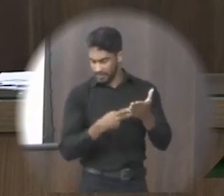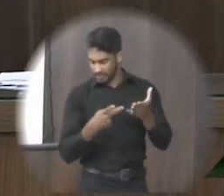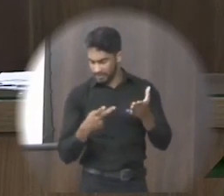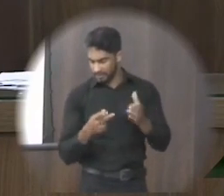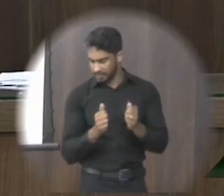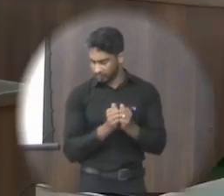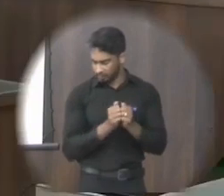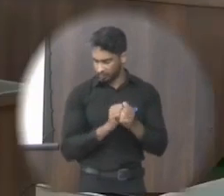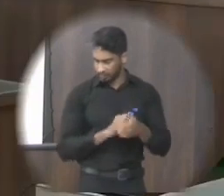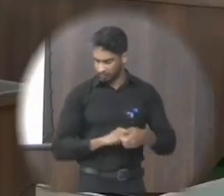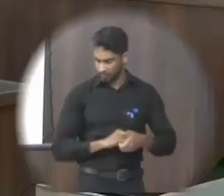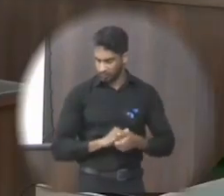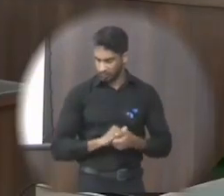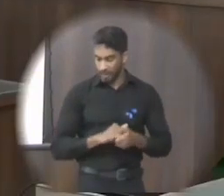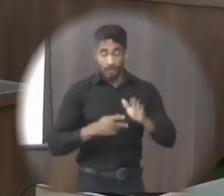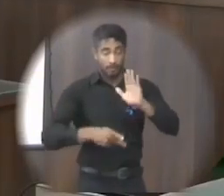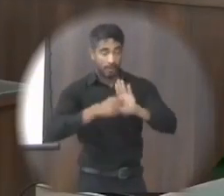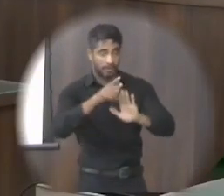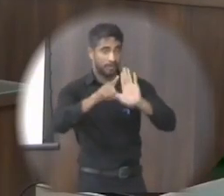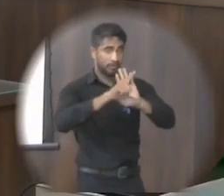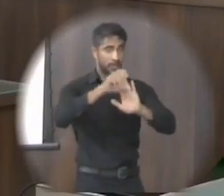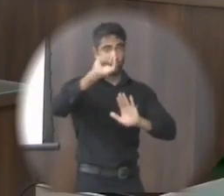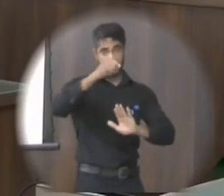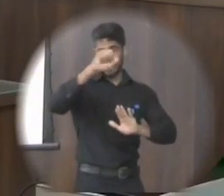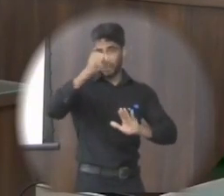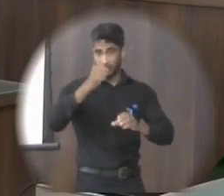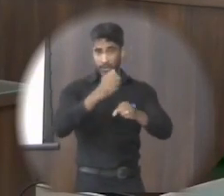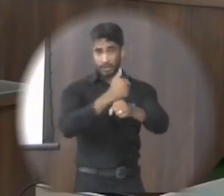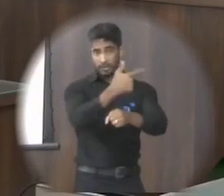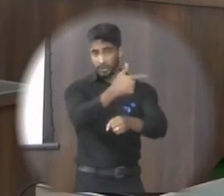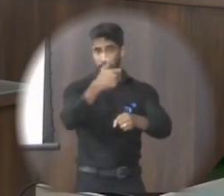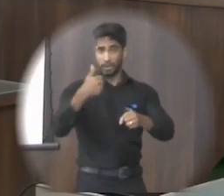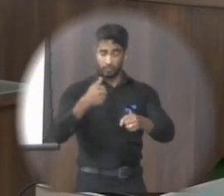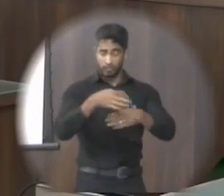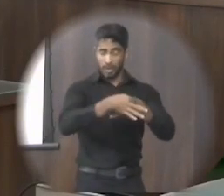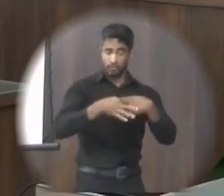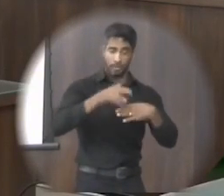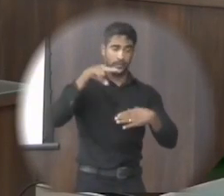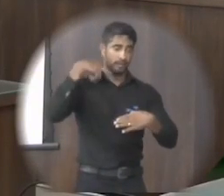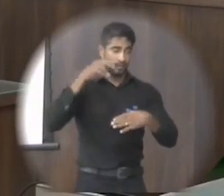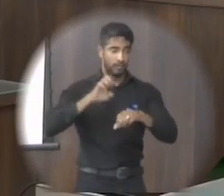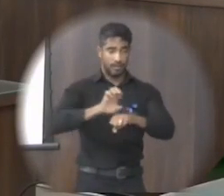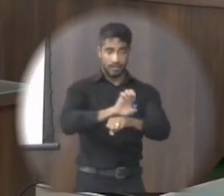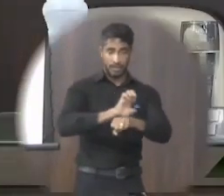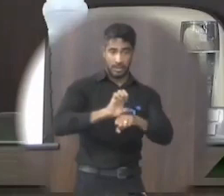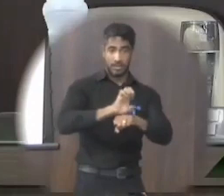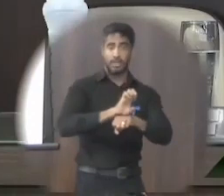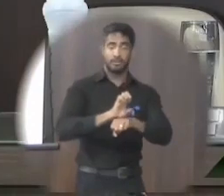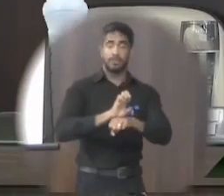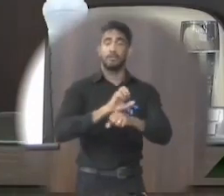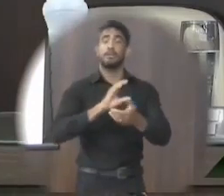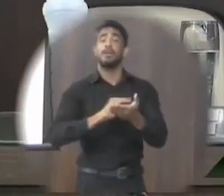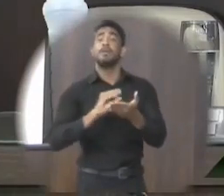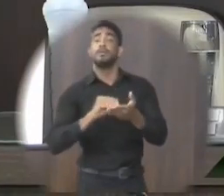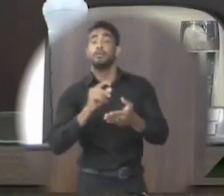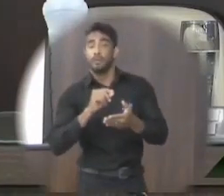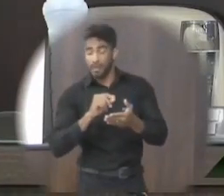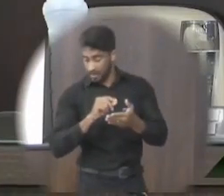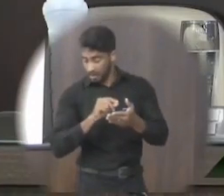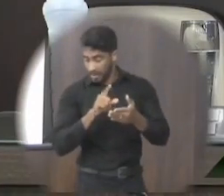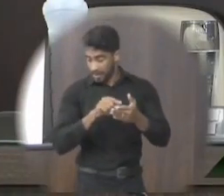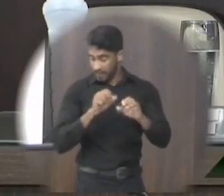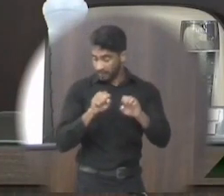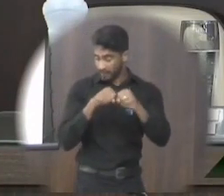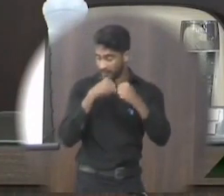acompanha. Projeto de lei 088-2021, autoria, Poder Executivo Municipal, ementa, institui o regime de